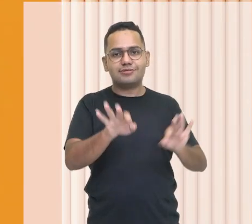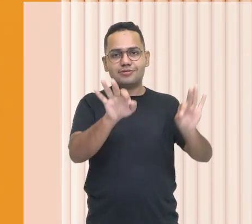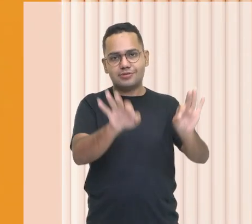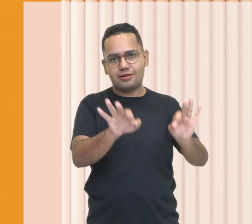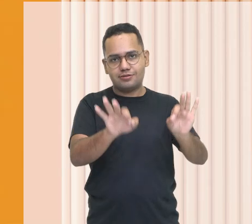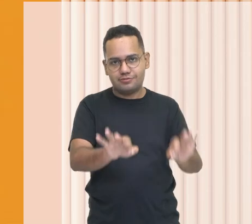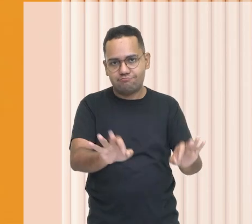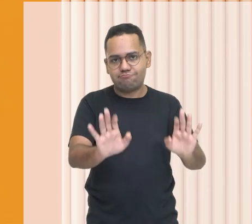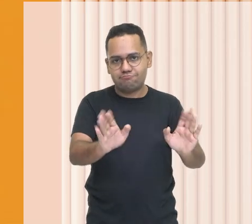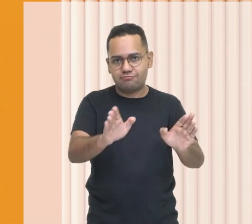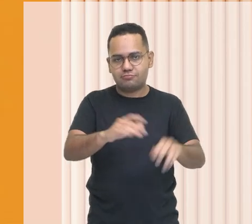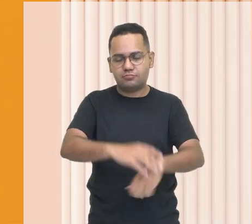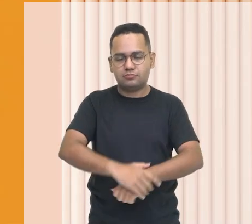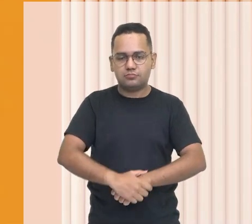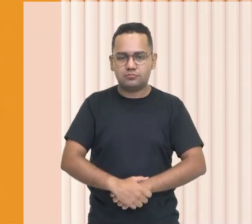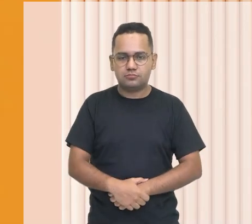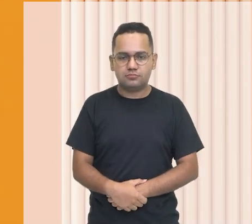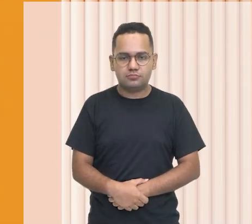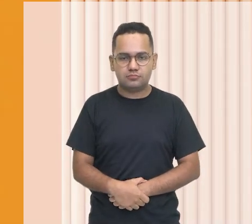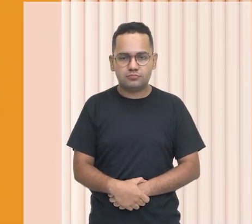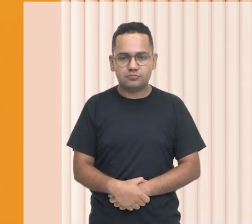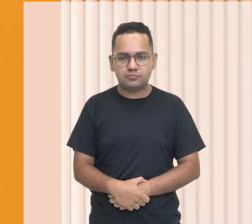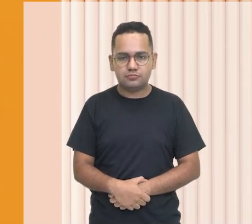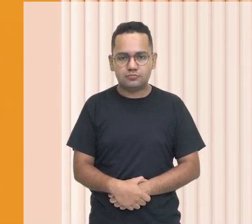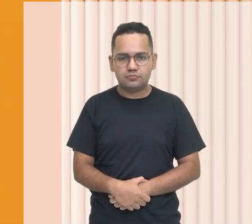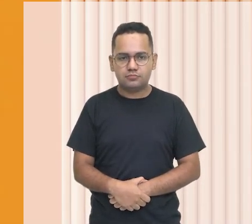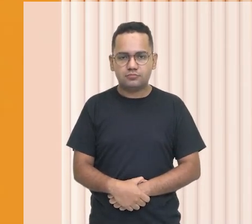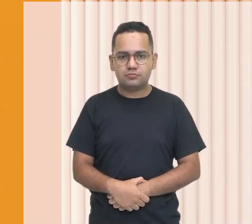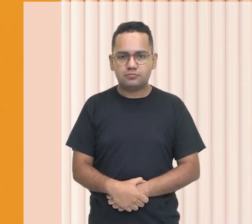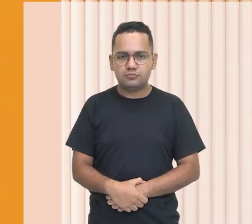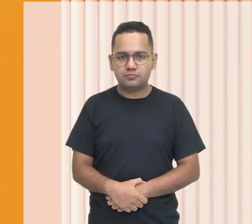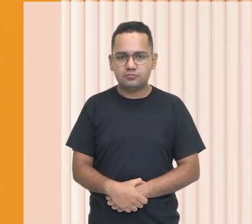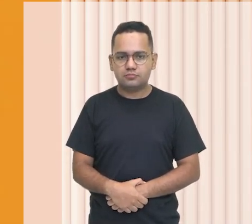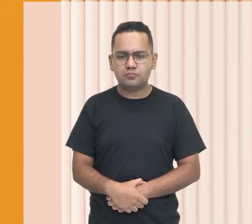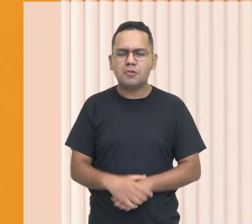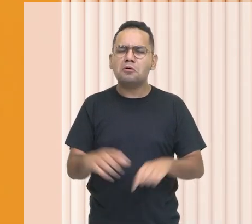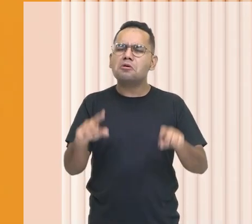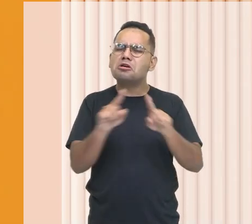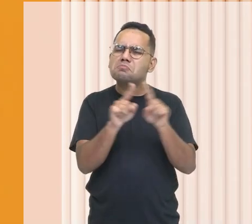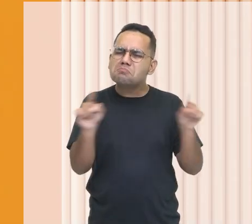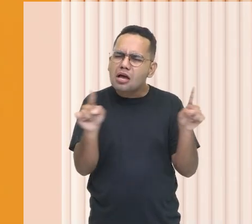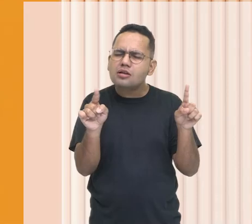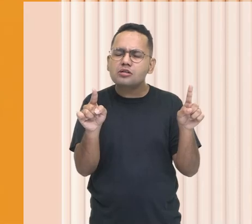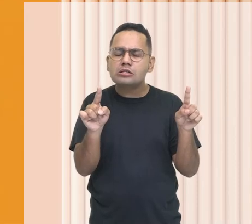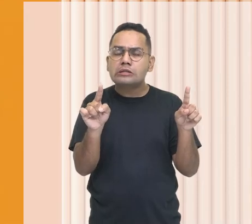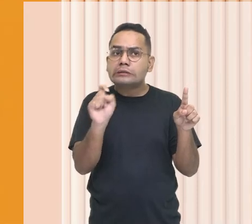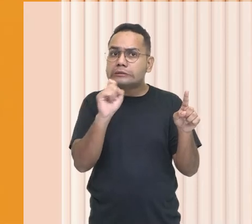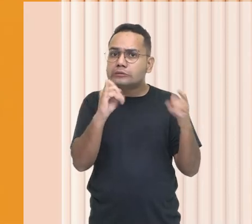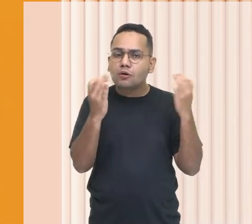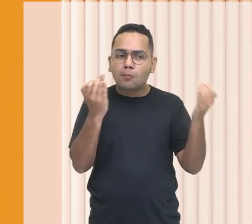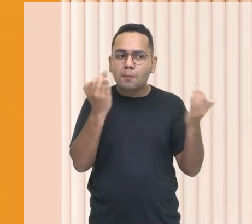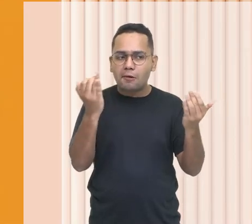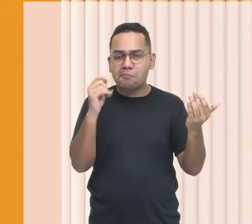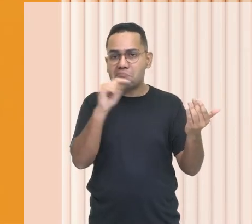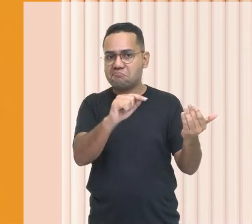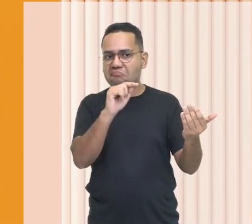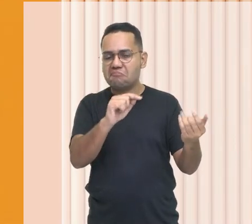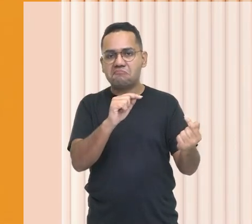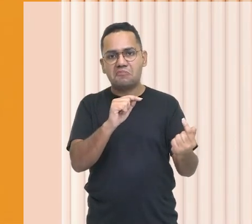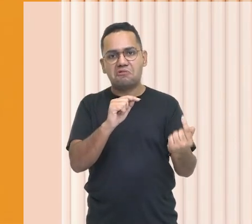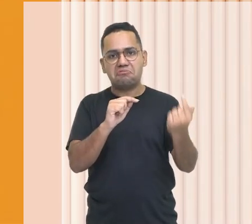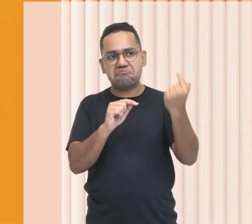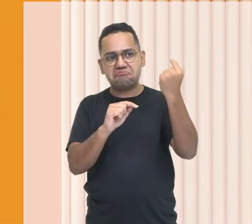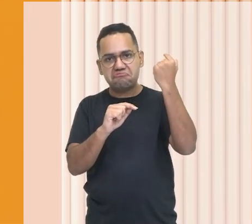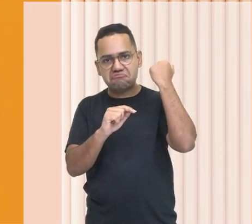de estarmos falando, né, de uma sociedade que viveu há milhares de anos atrás. Então é por isso que nós temos que